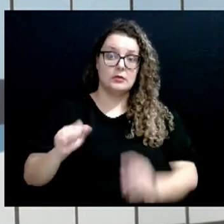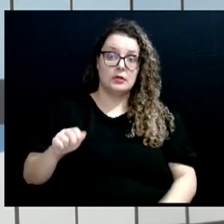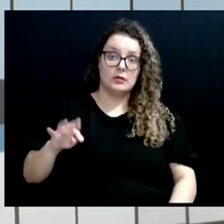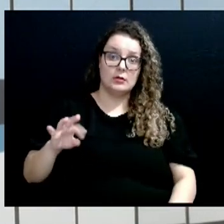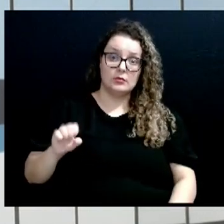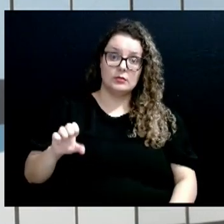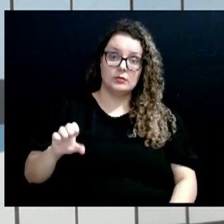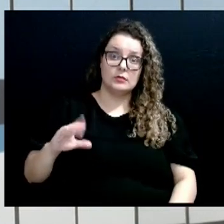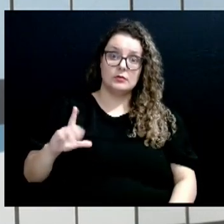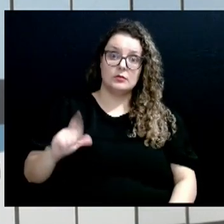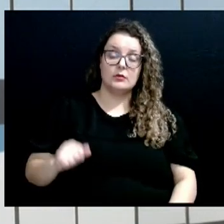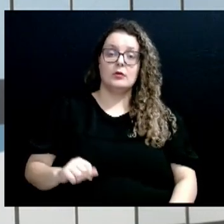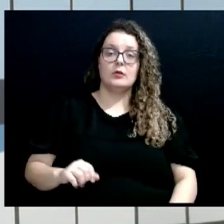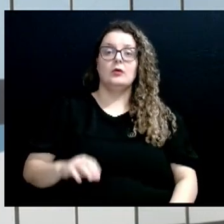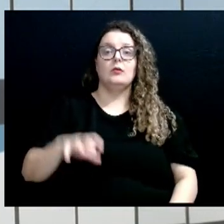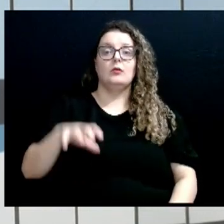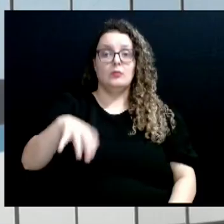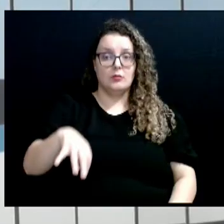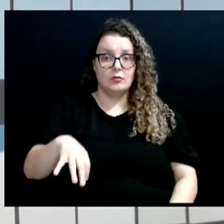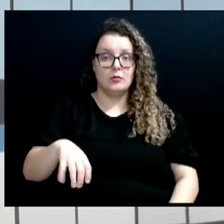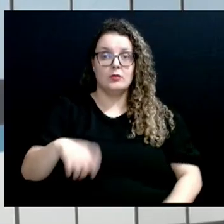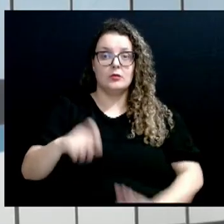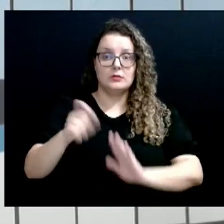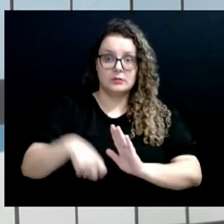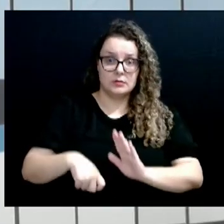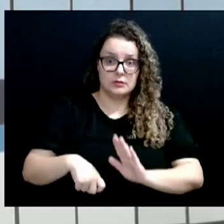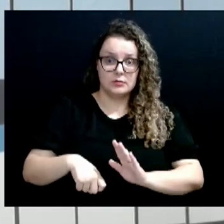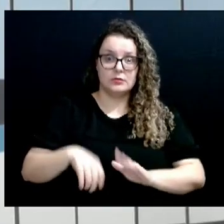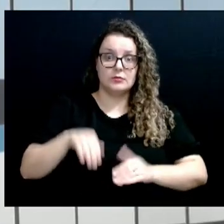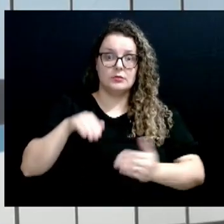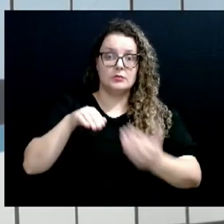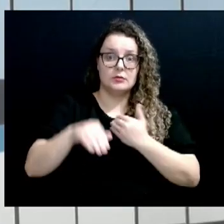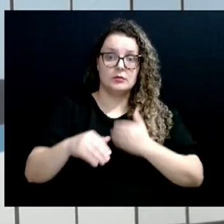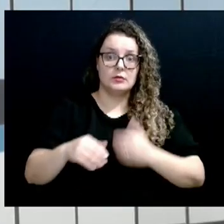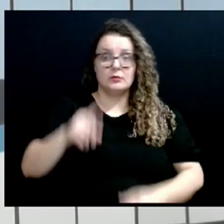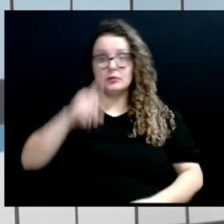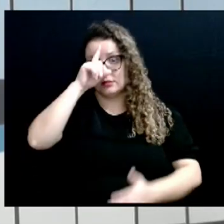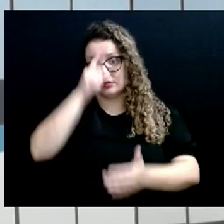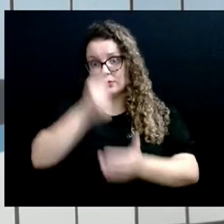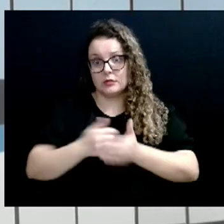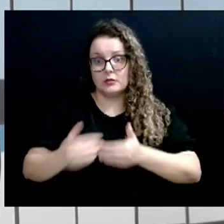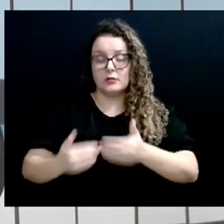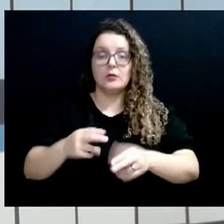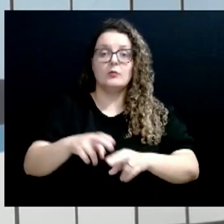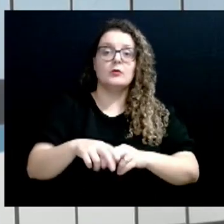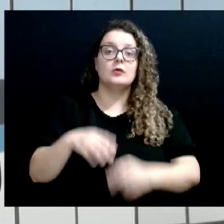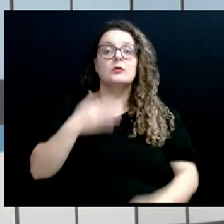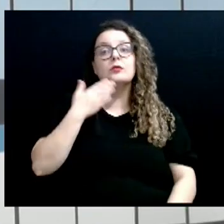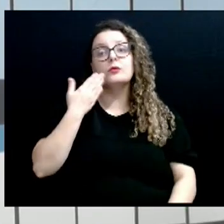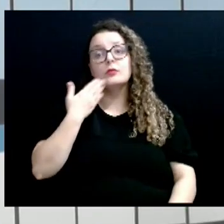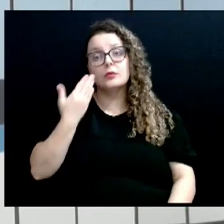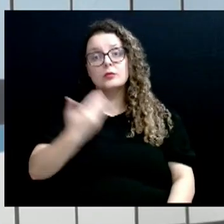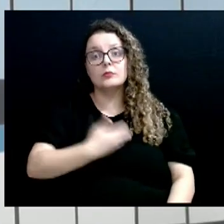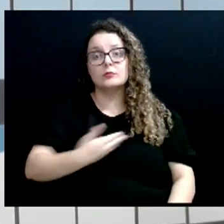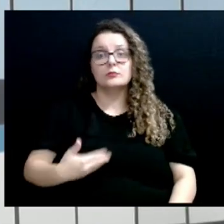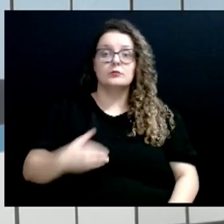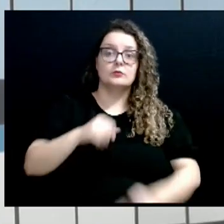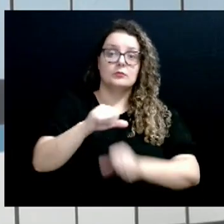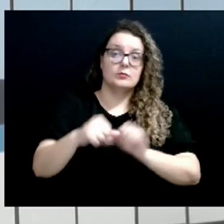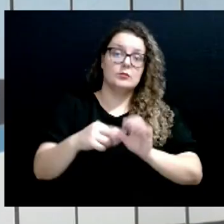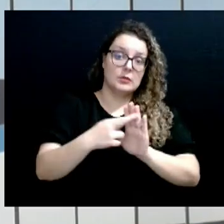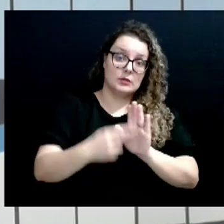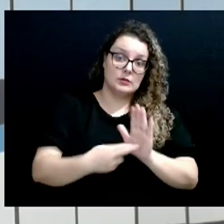executivo de trânsito é que vai definir como é que vai ser o processo de formação. Por isso fica muito fácil para o governo mudar essas regras, porque é feito